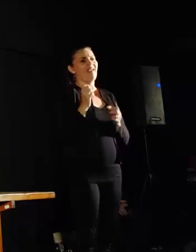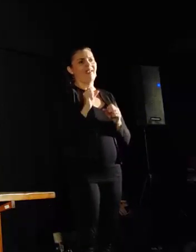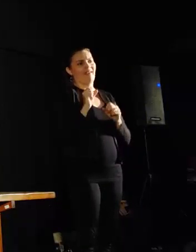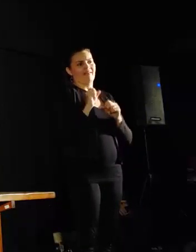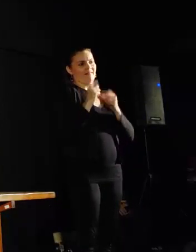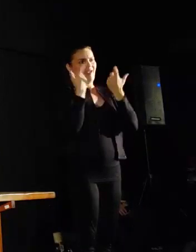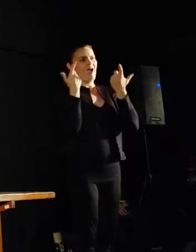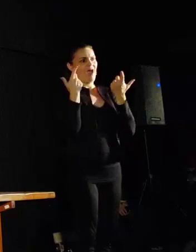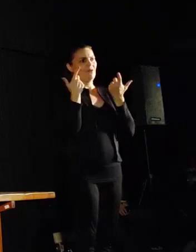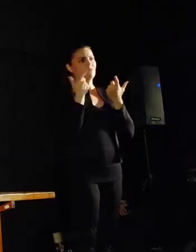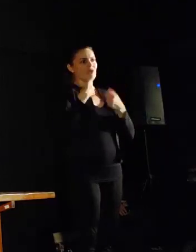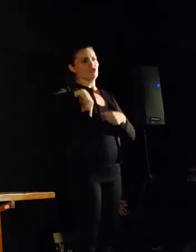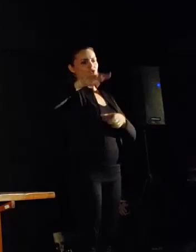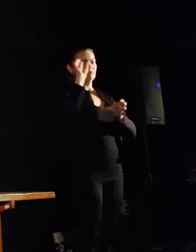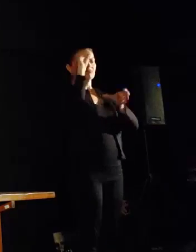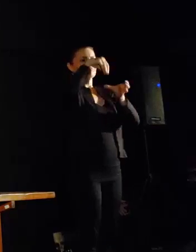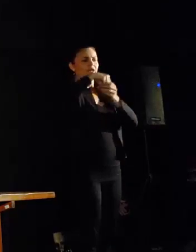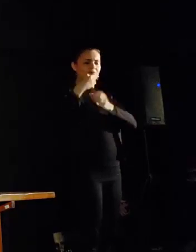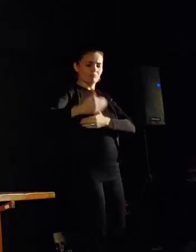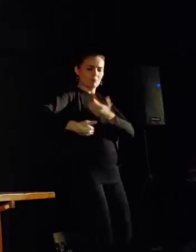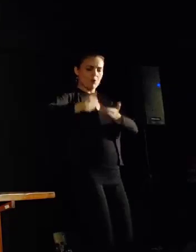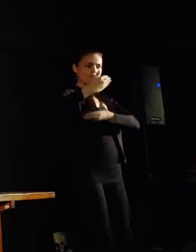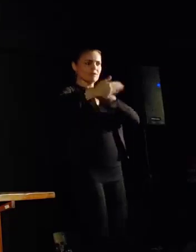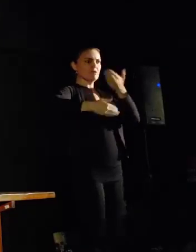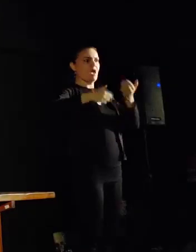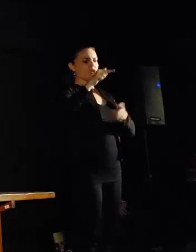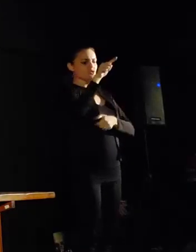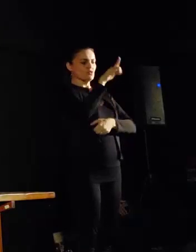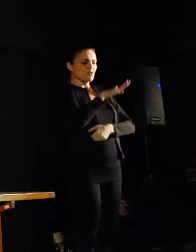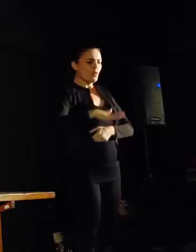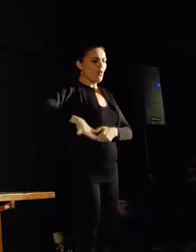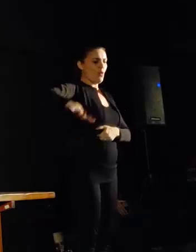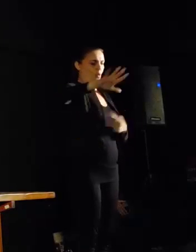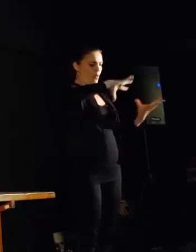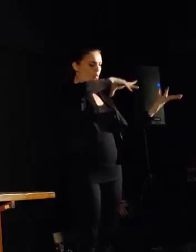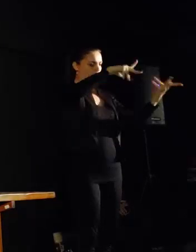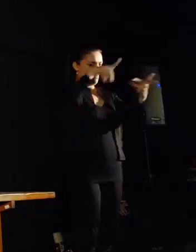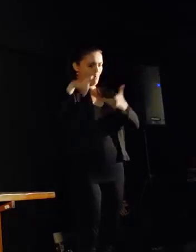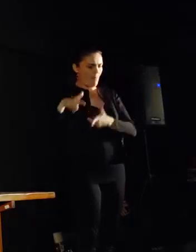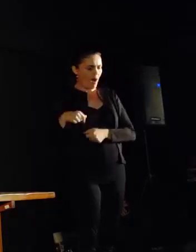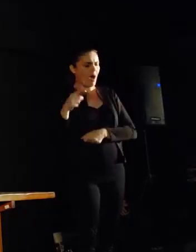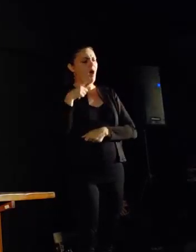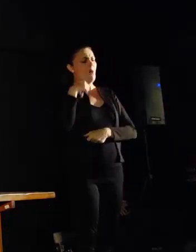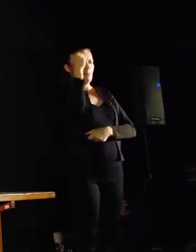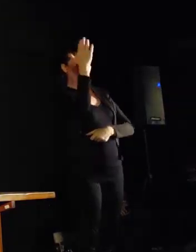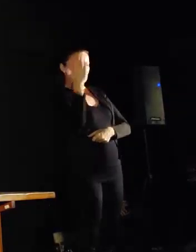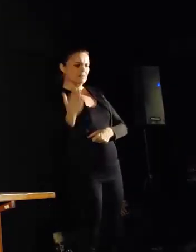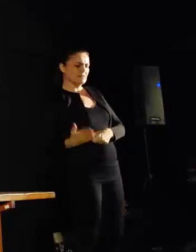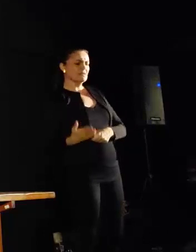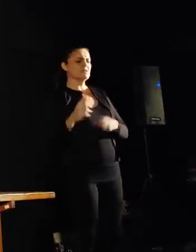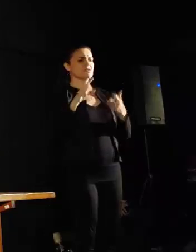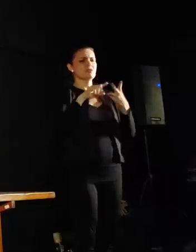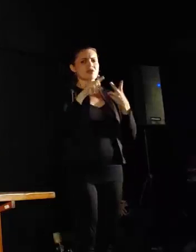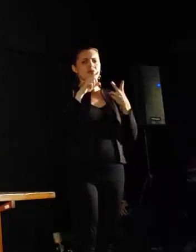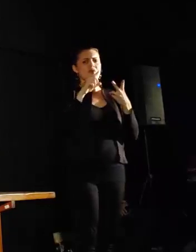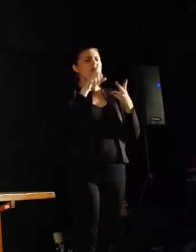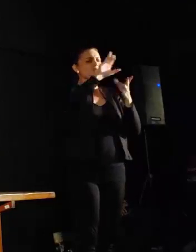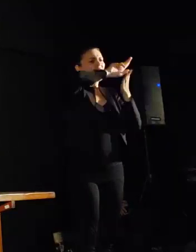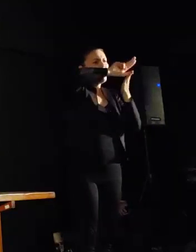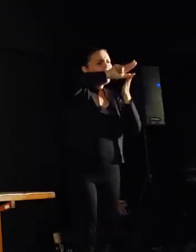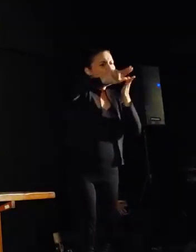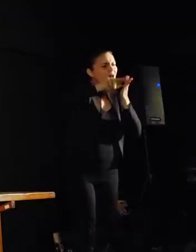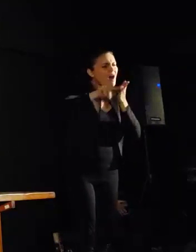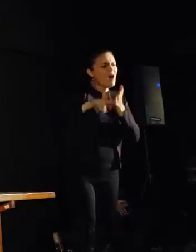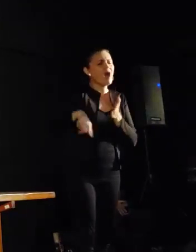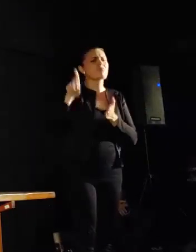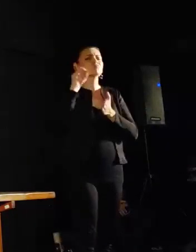Né? Esse processo global, ele passa pelo Brasil, passa pelas Filipinas, passa pela Turquia, passa pela Hungria, passa pela Polônia, passa